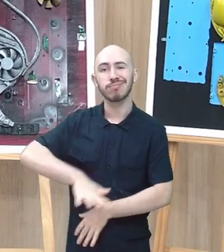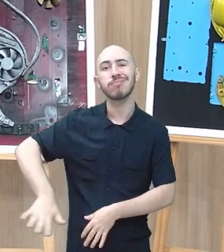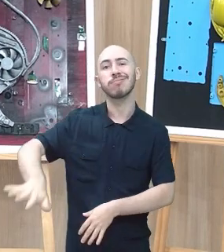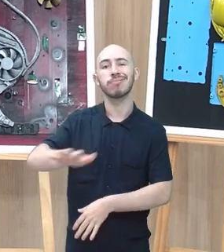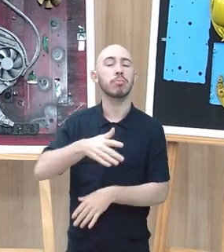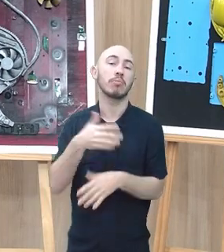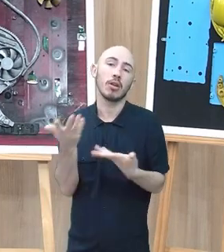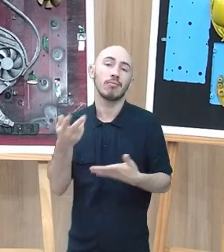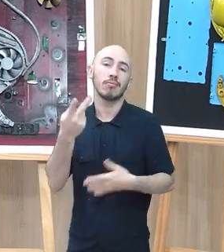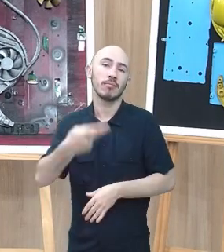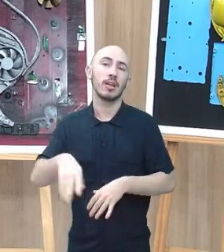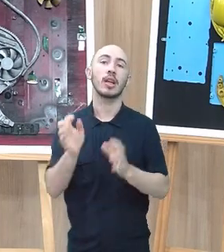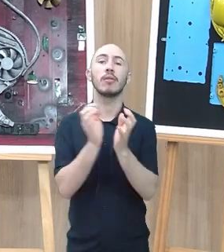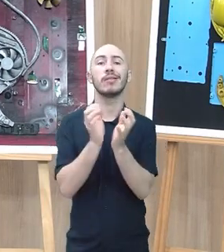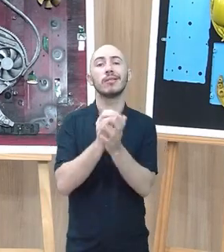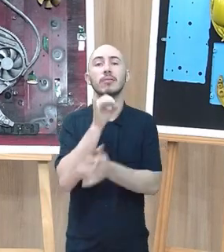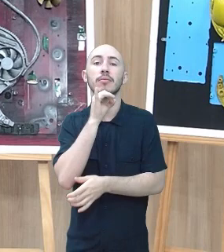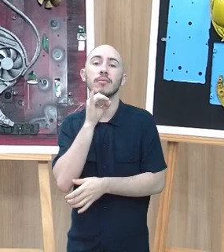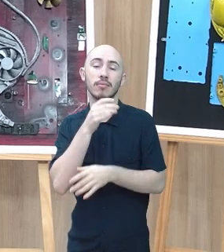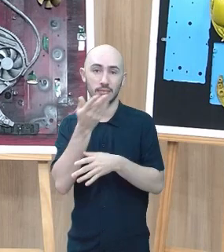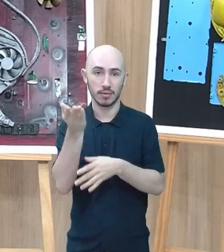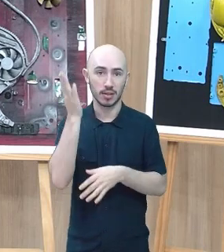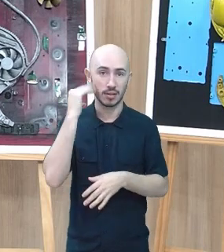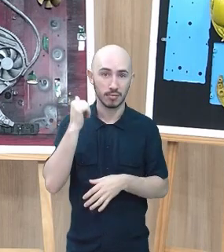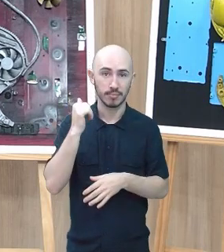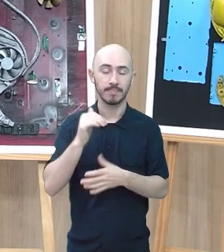por exemplo?